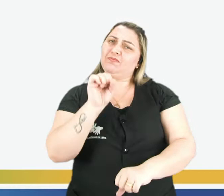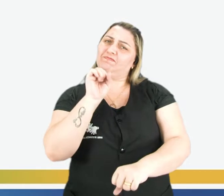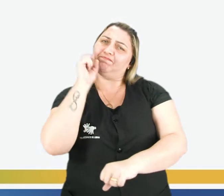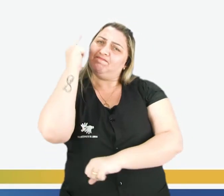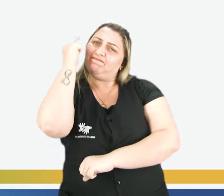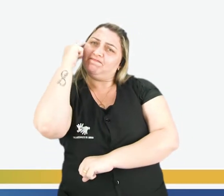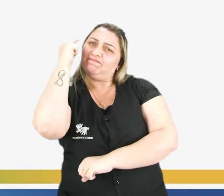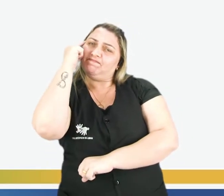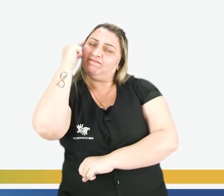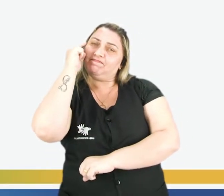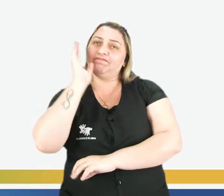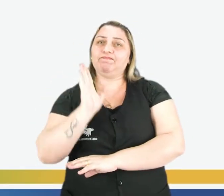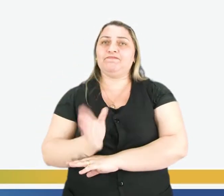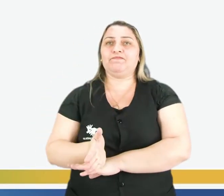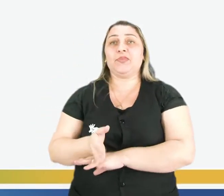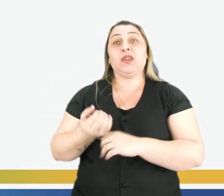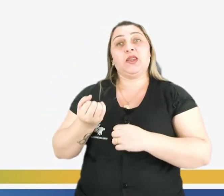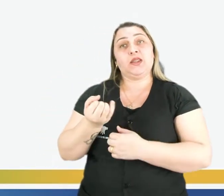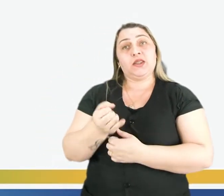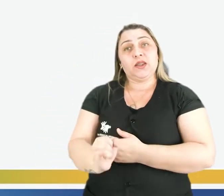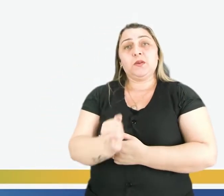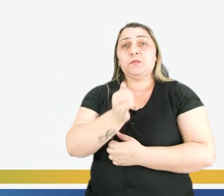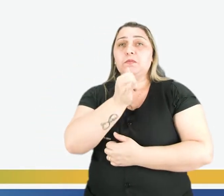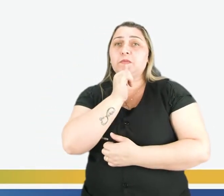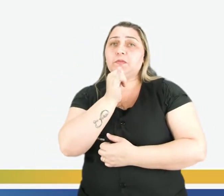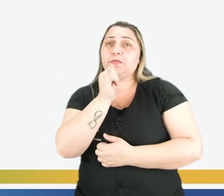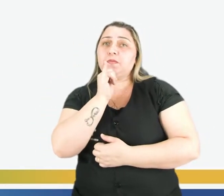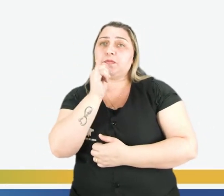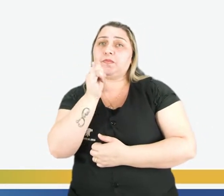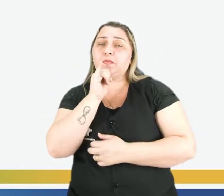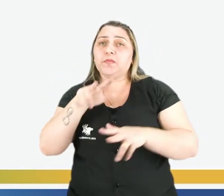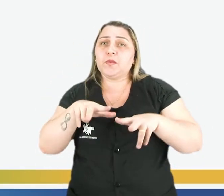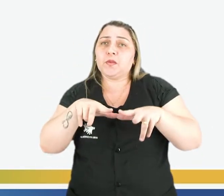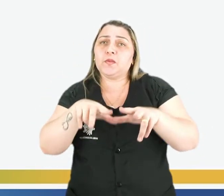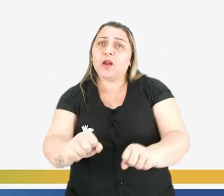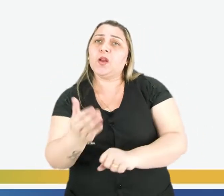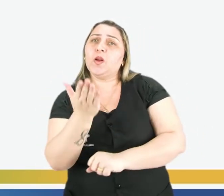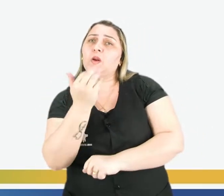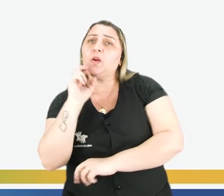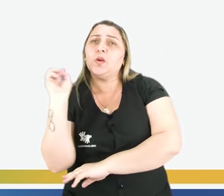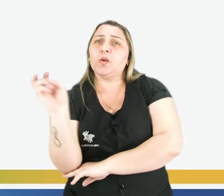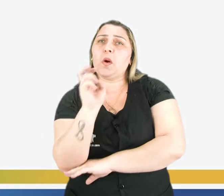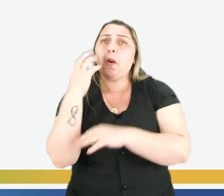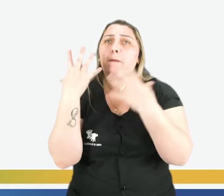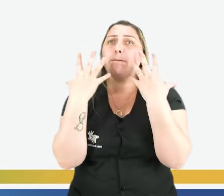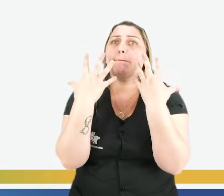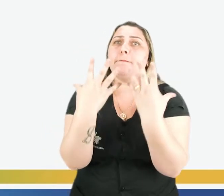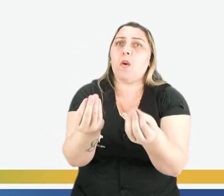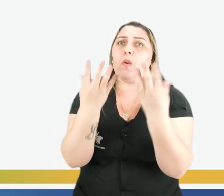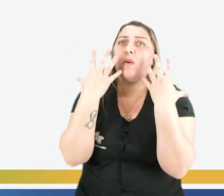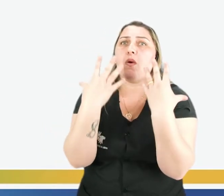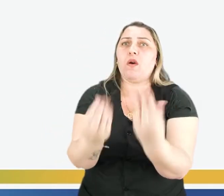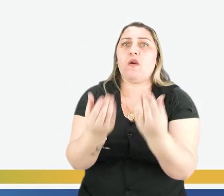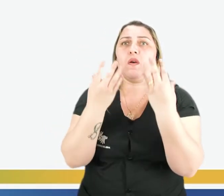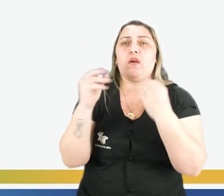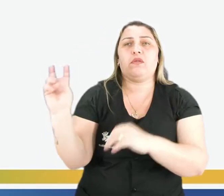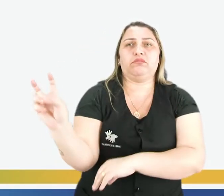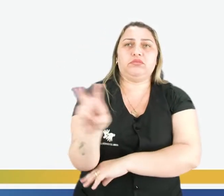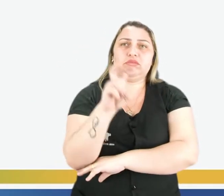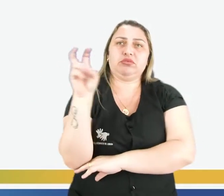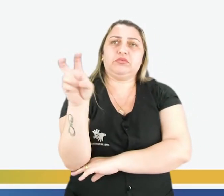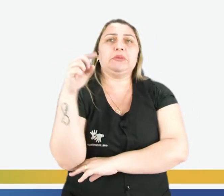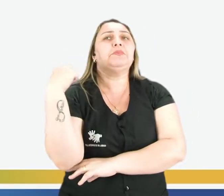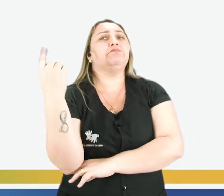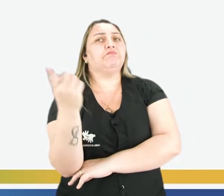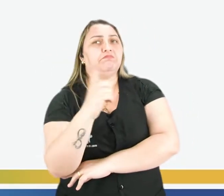pensar? Então, se, por exemplo, um gavião não comesse a cobra, o tanto de serpente que íamos ter, né,